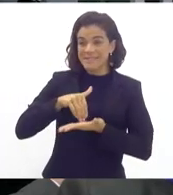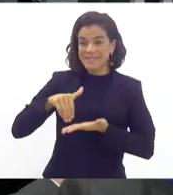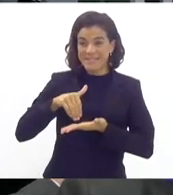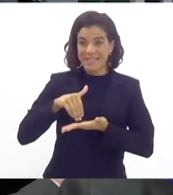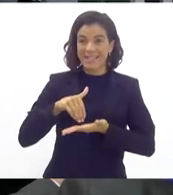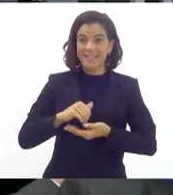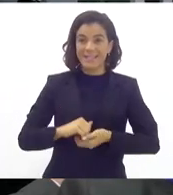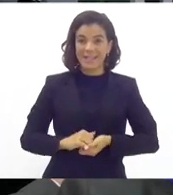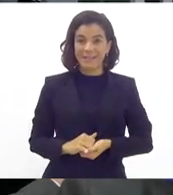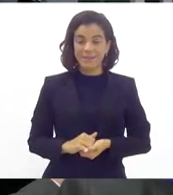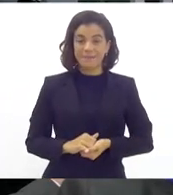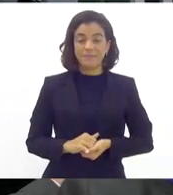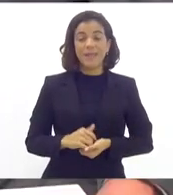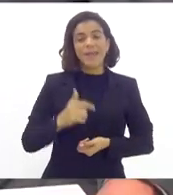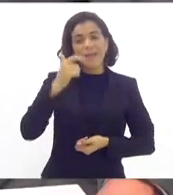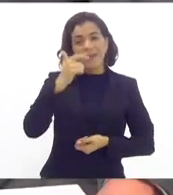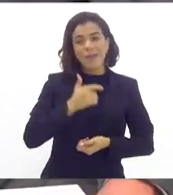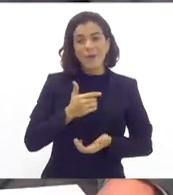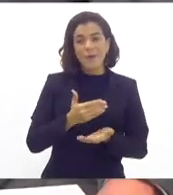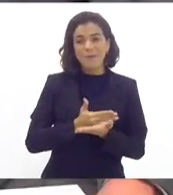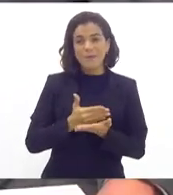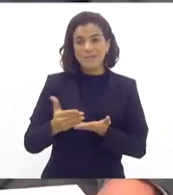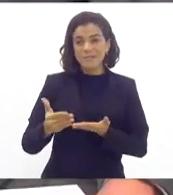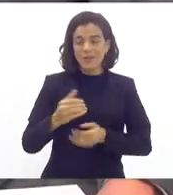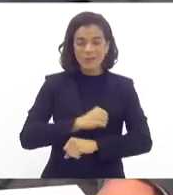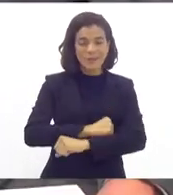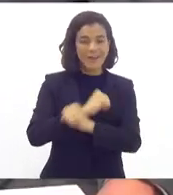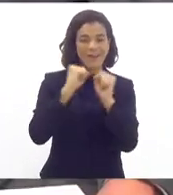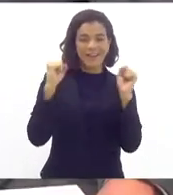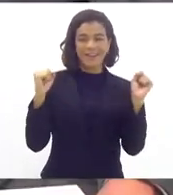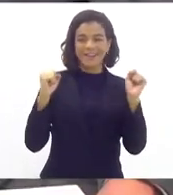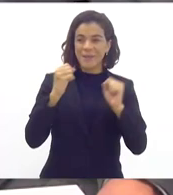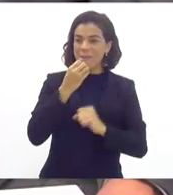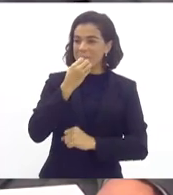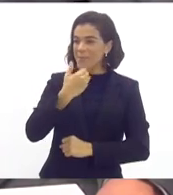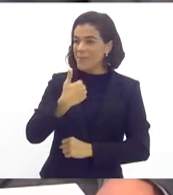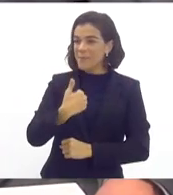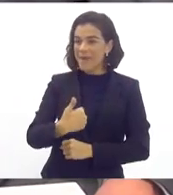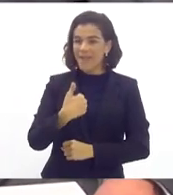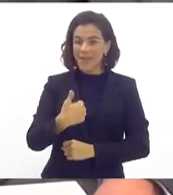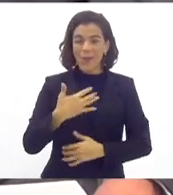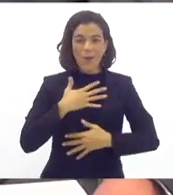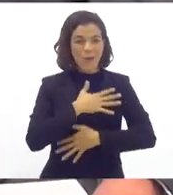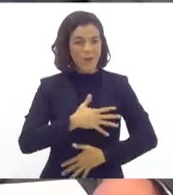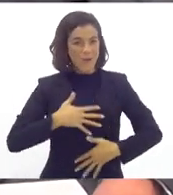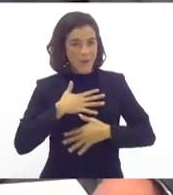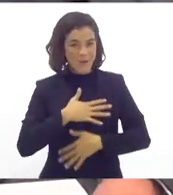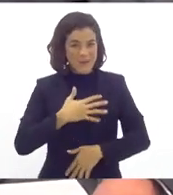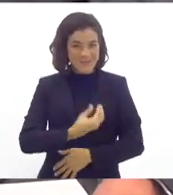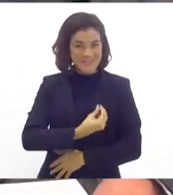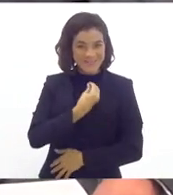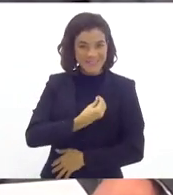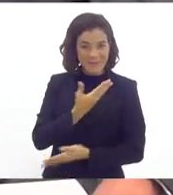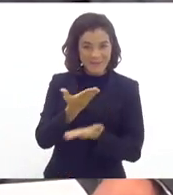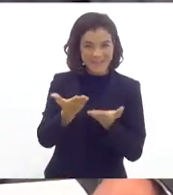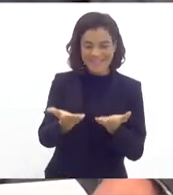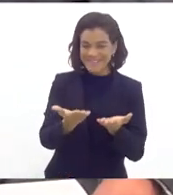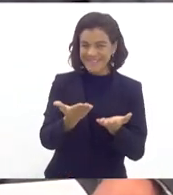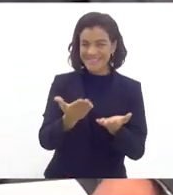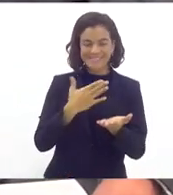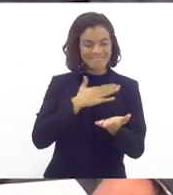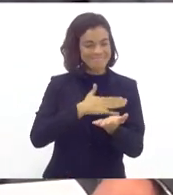eu iniciei meu dia hoje muito bem, porque gostei muito da sua prevenção,